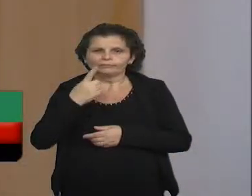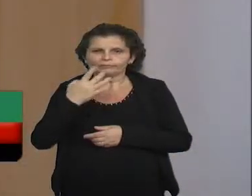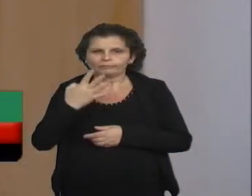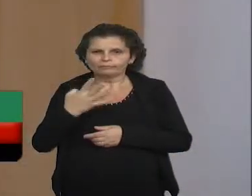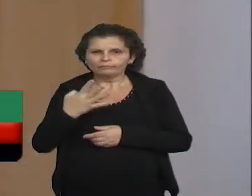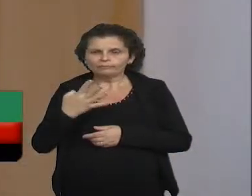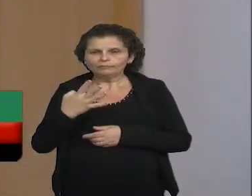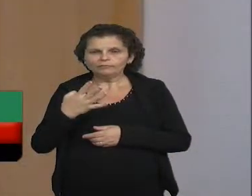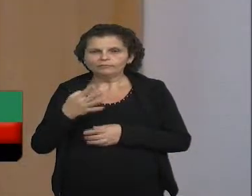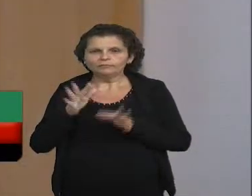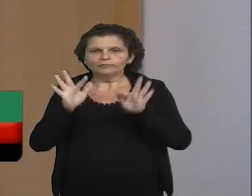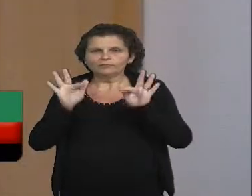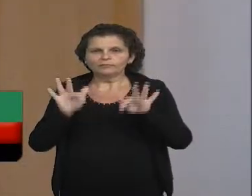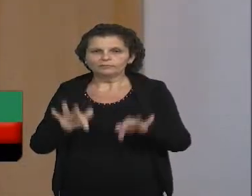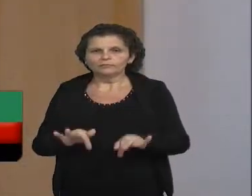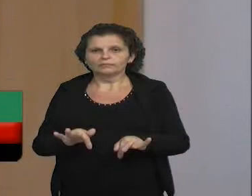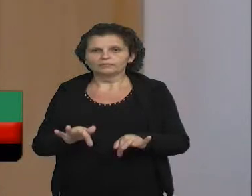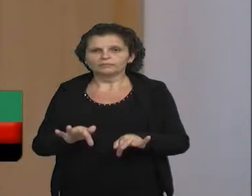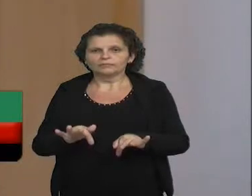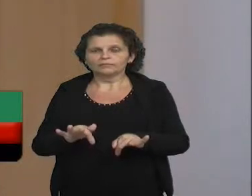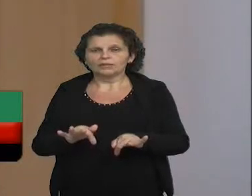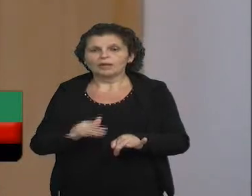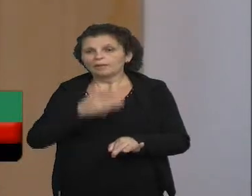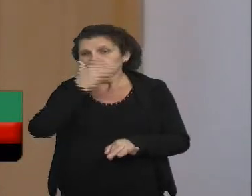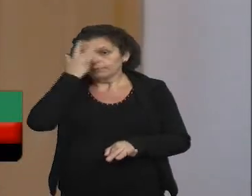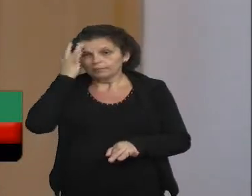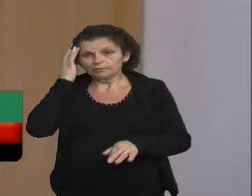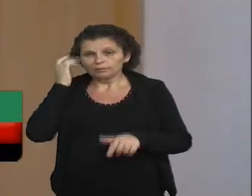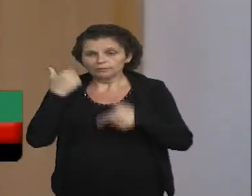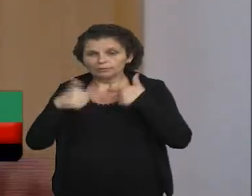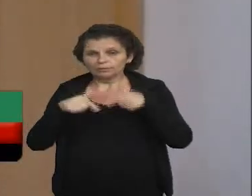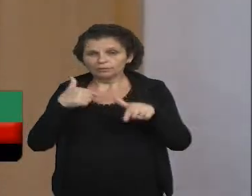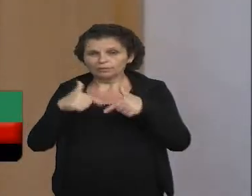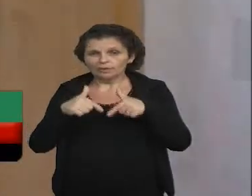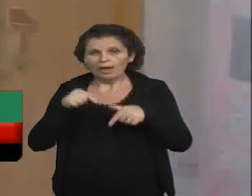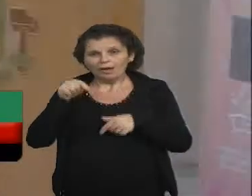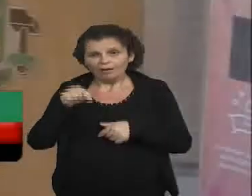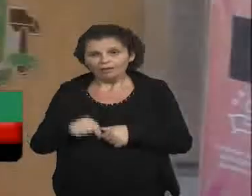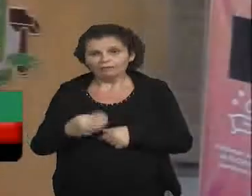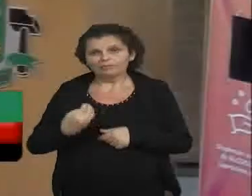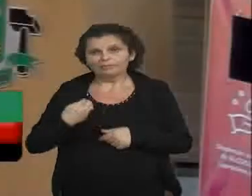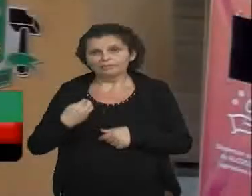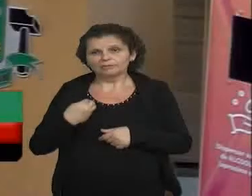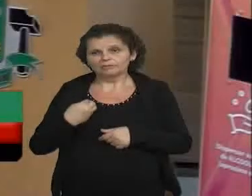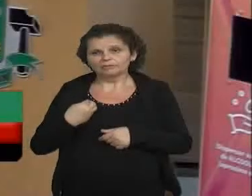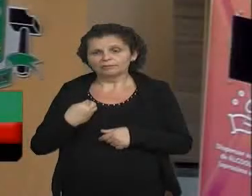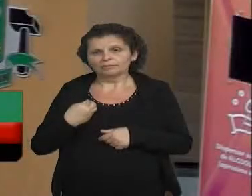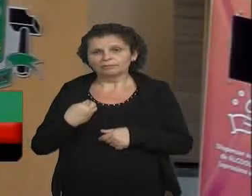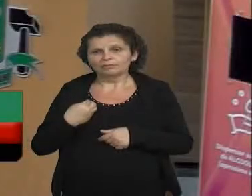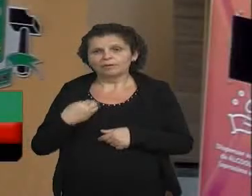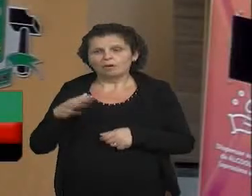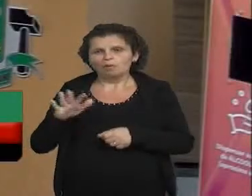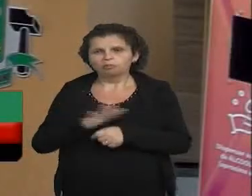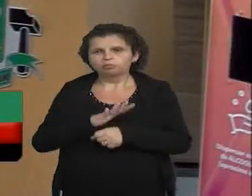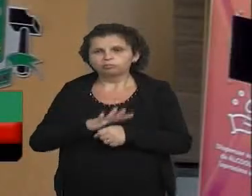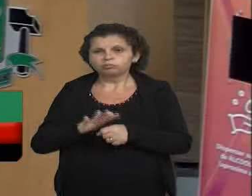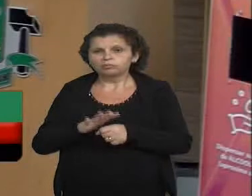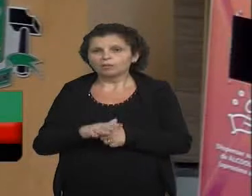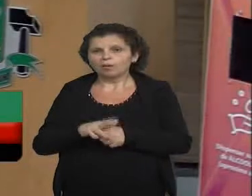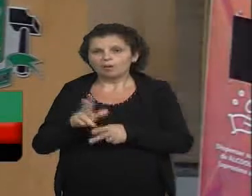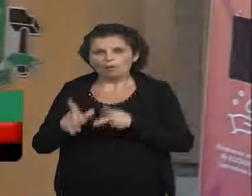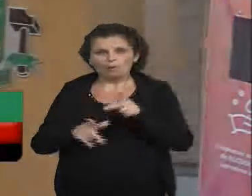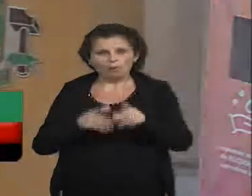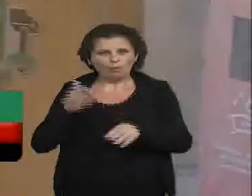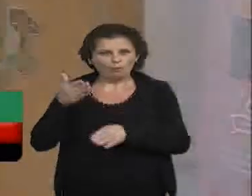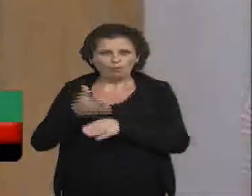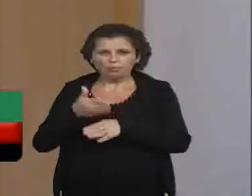horas, termina o turno de muitas pessoas que estão aqui, com esse plenário aqui lotado. Onde o povo não